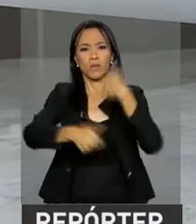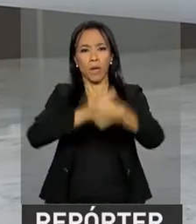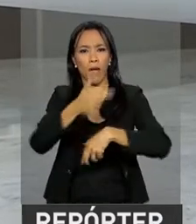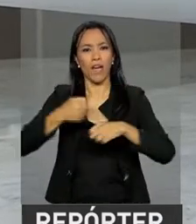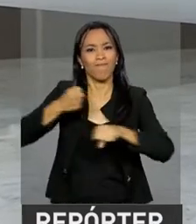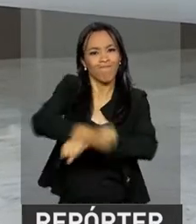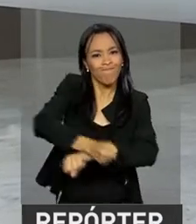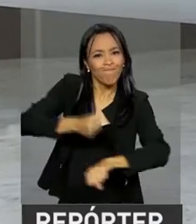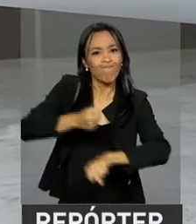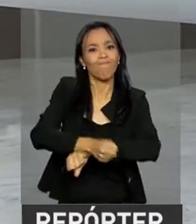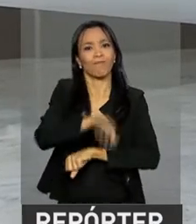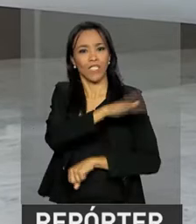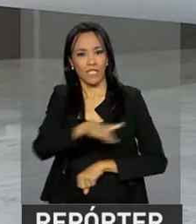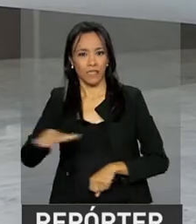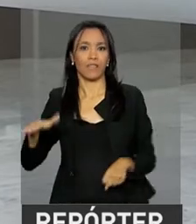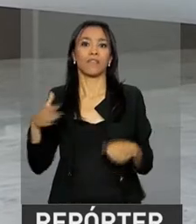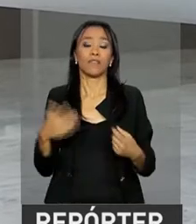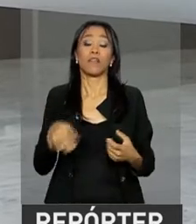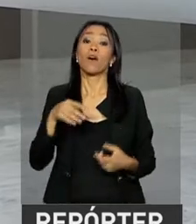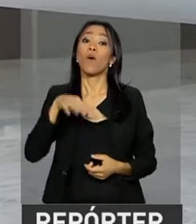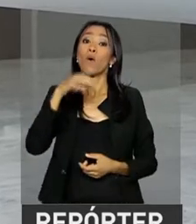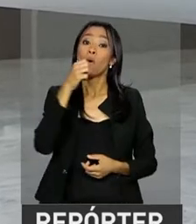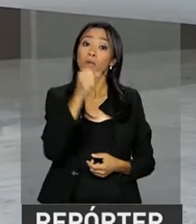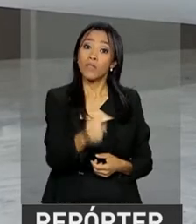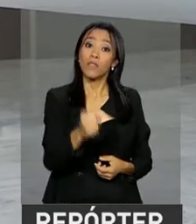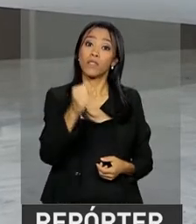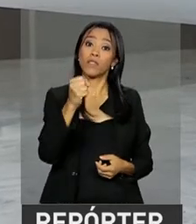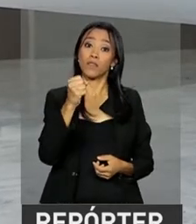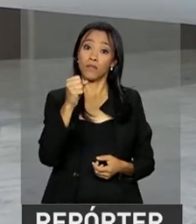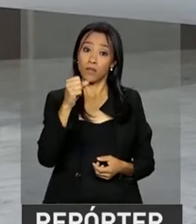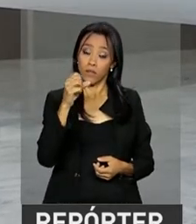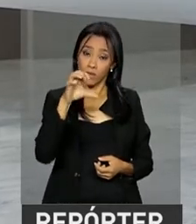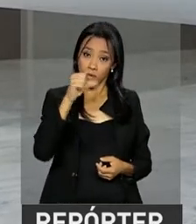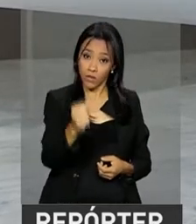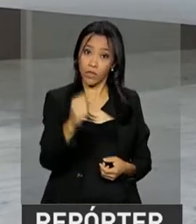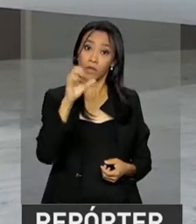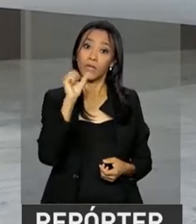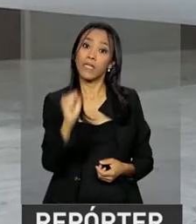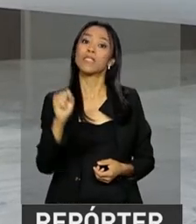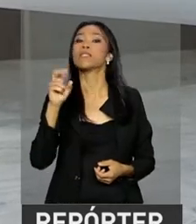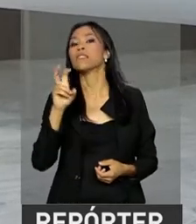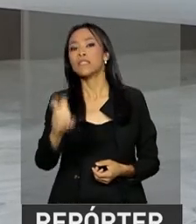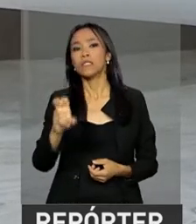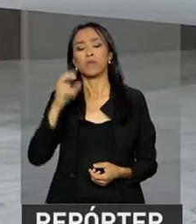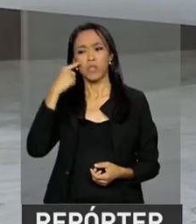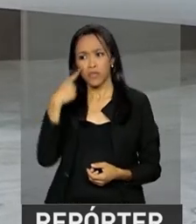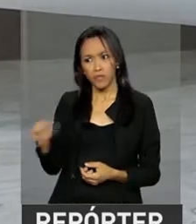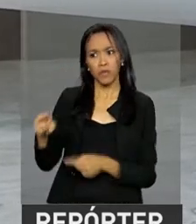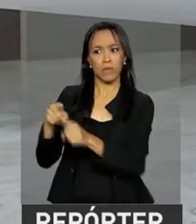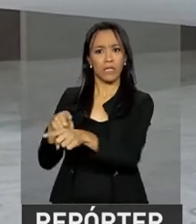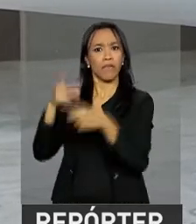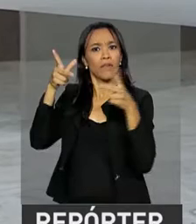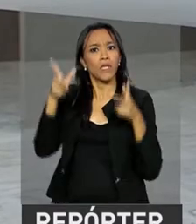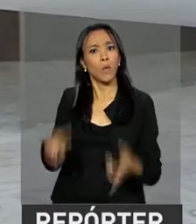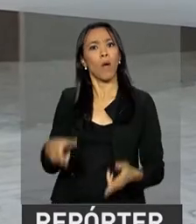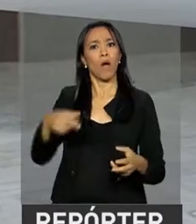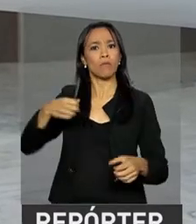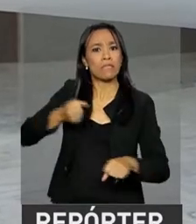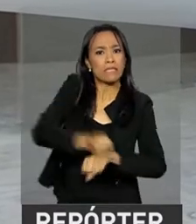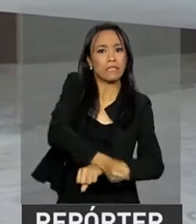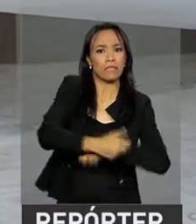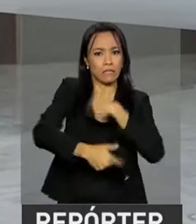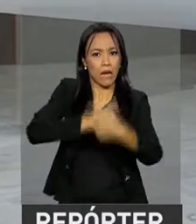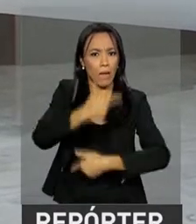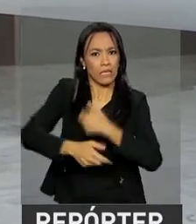resgataram 885 trabalhadores identificados em condições análogas à de escravos